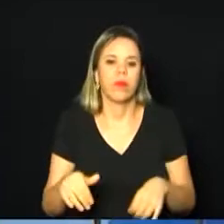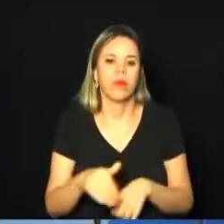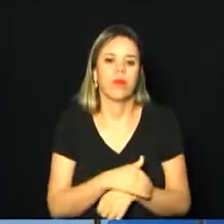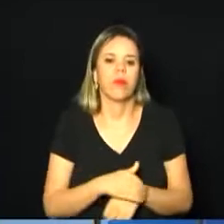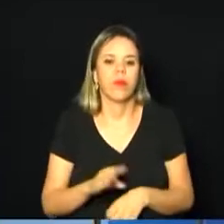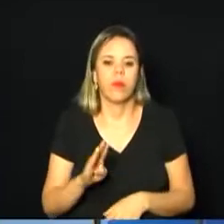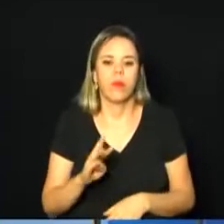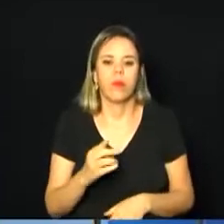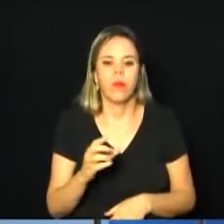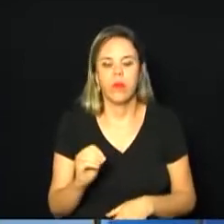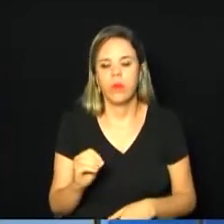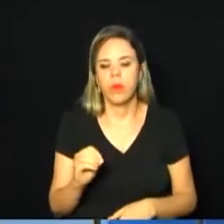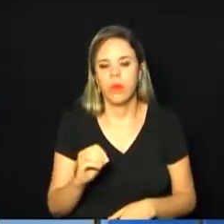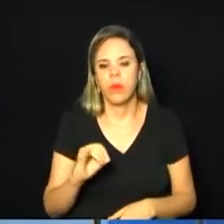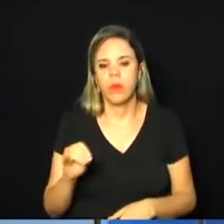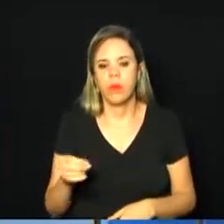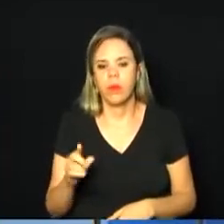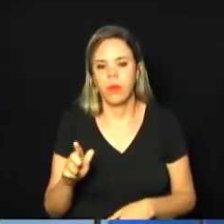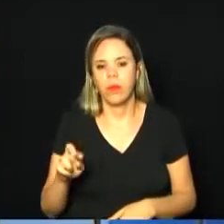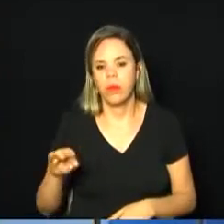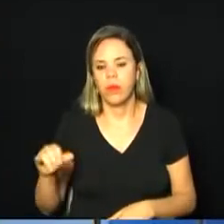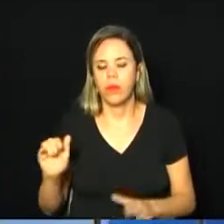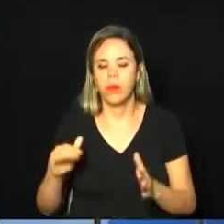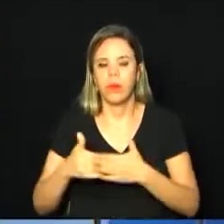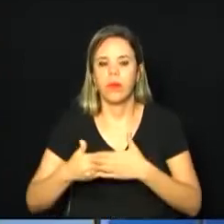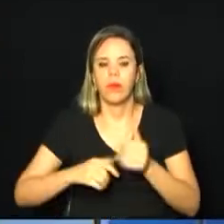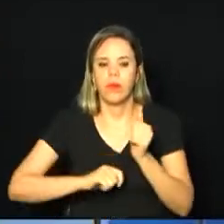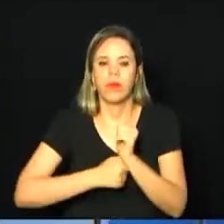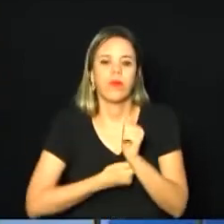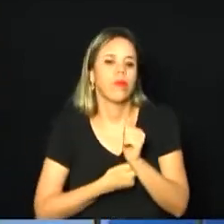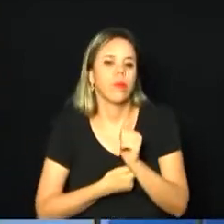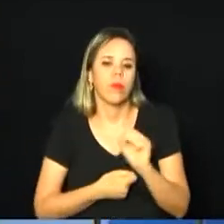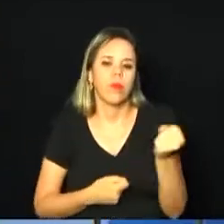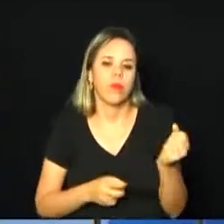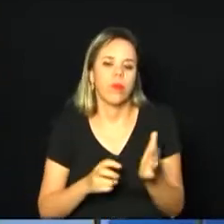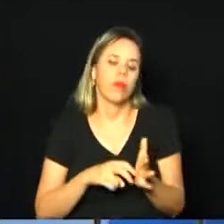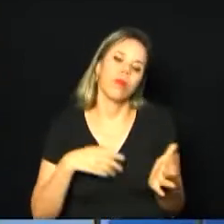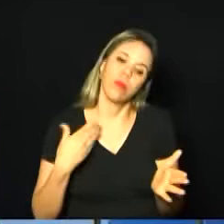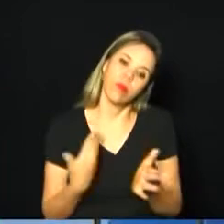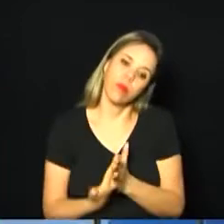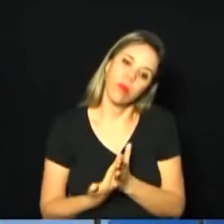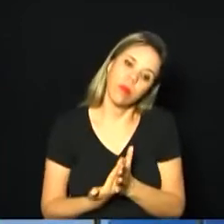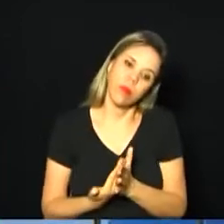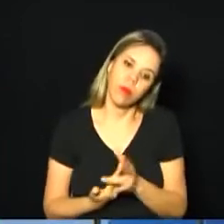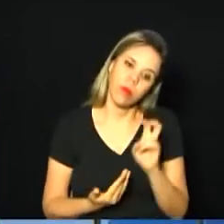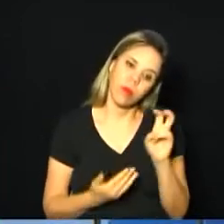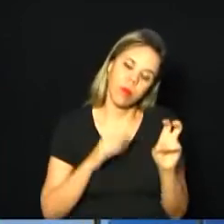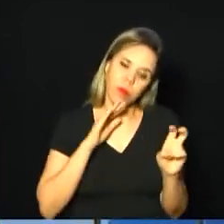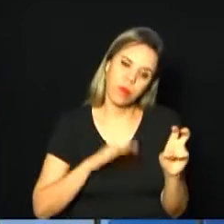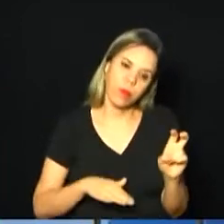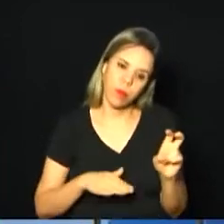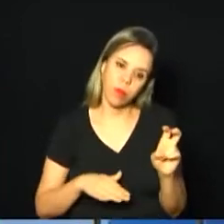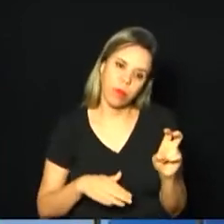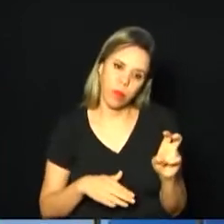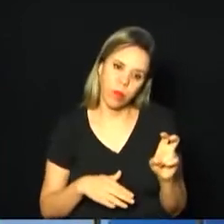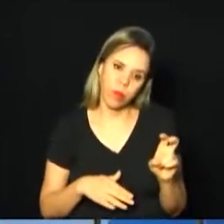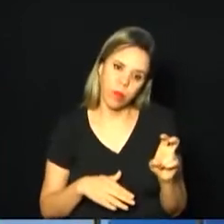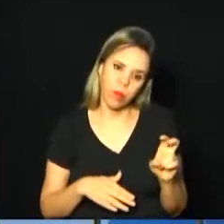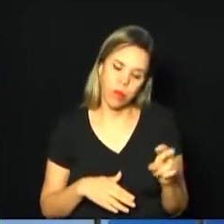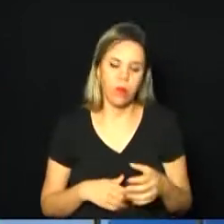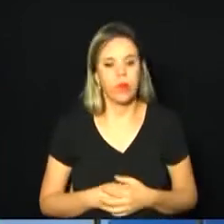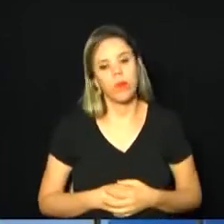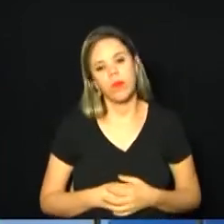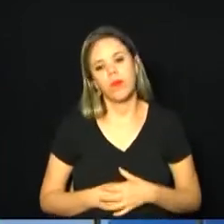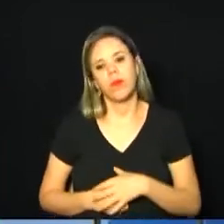Rua Barão de Jaguara vai ficar bloqueada das 8 horas da manhã às 5:00 da tarde no